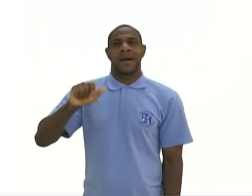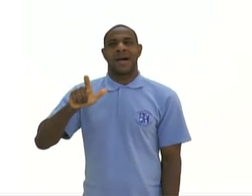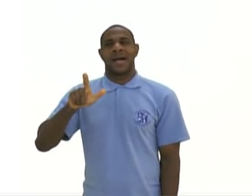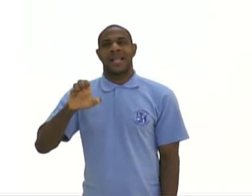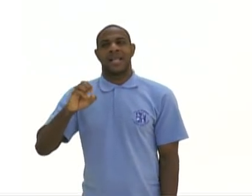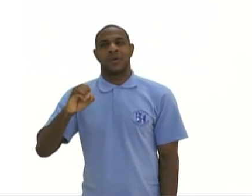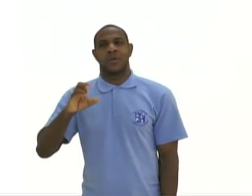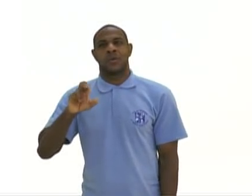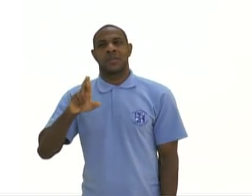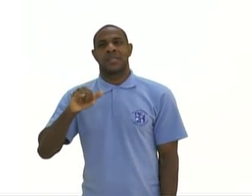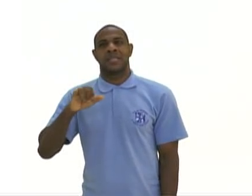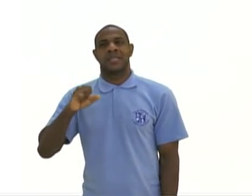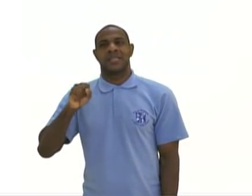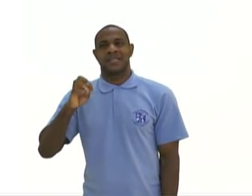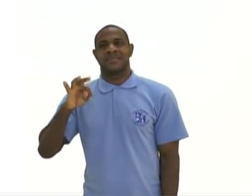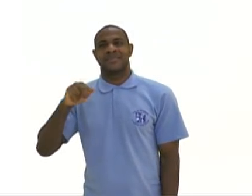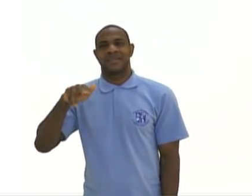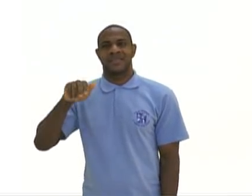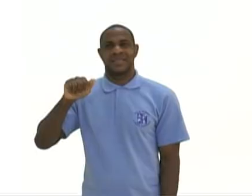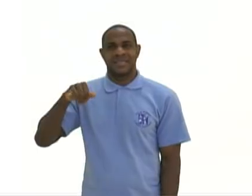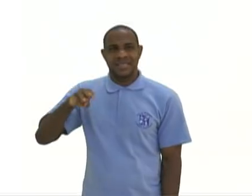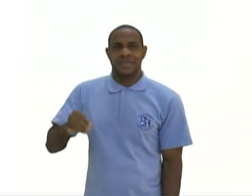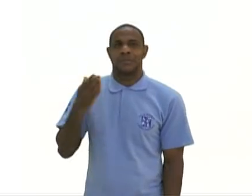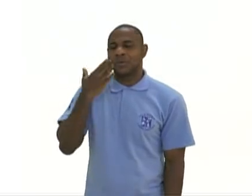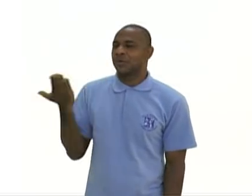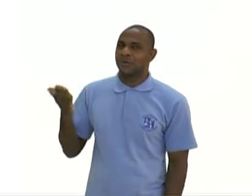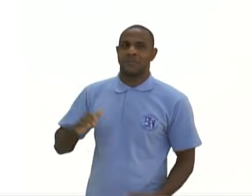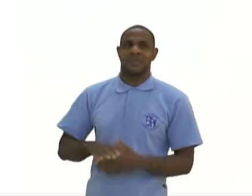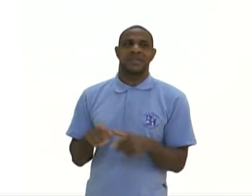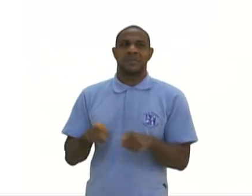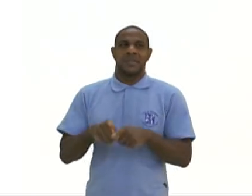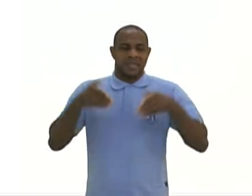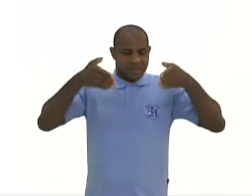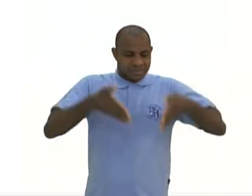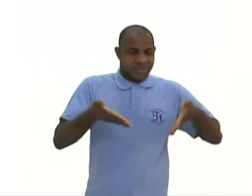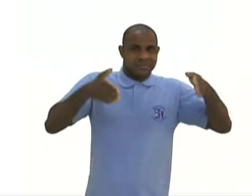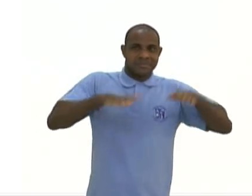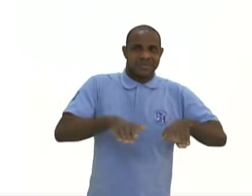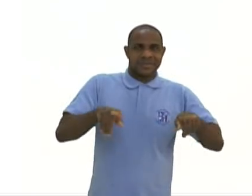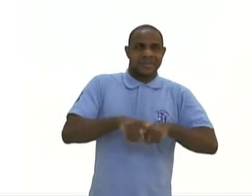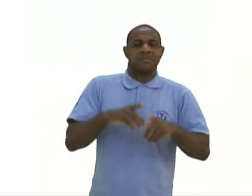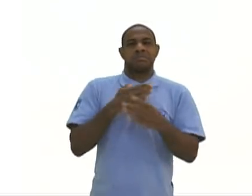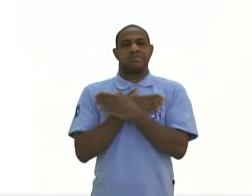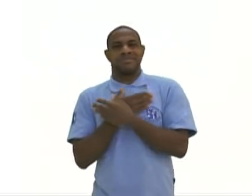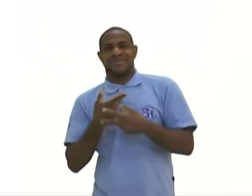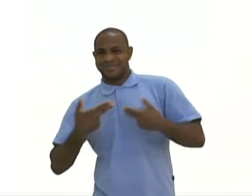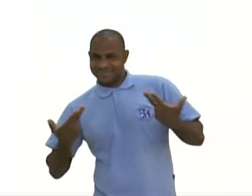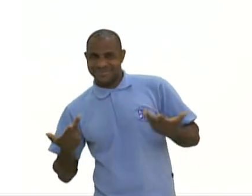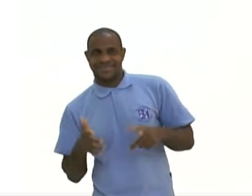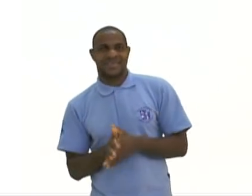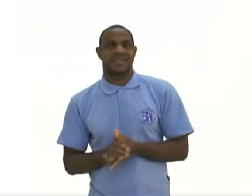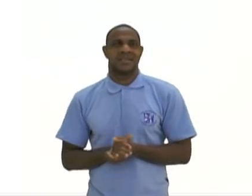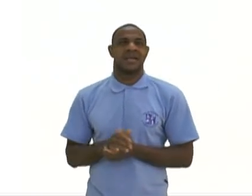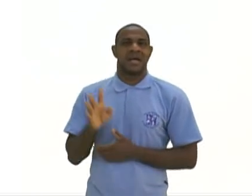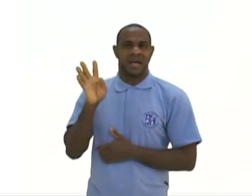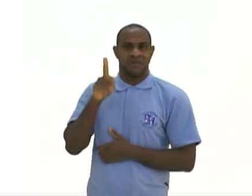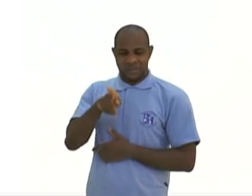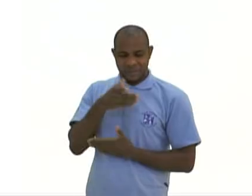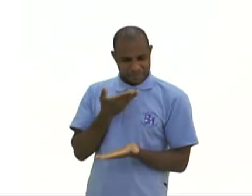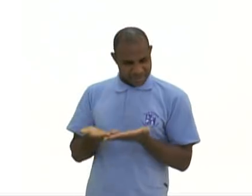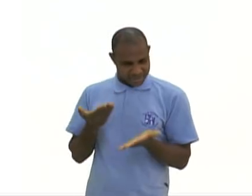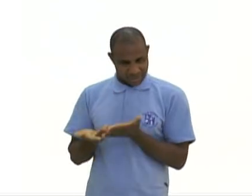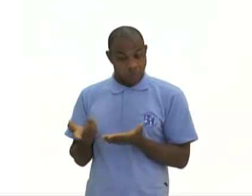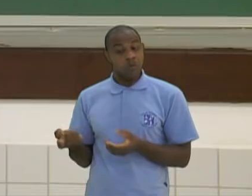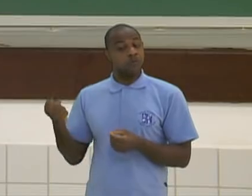paleocristianismo, as primeiras imagens encontradas em catacumbas. Foi muito bacana. Galerinha, quem perdeu, volta lá que essa aula ficou muito legal. Poxa